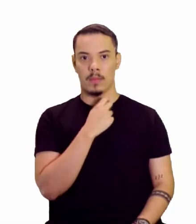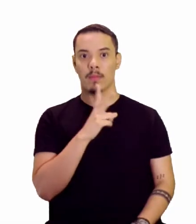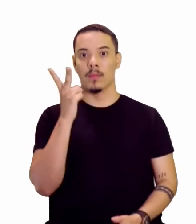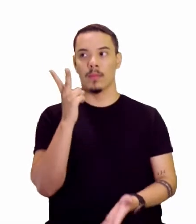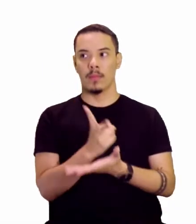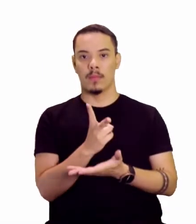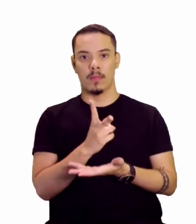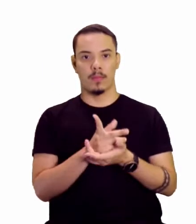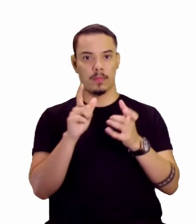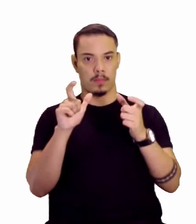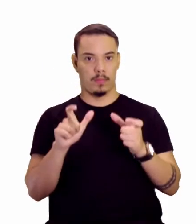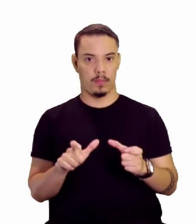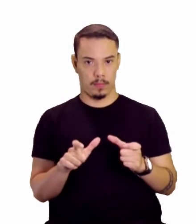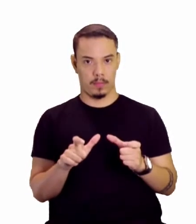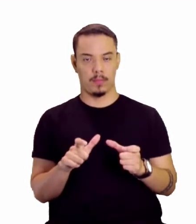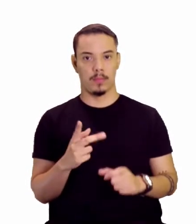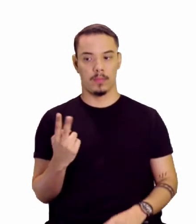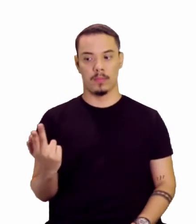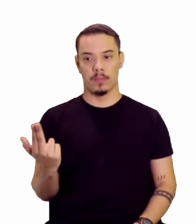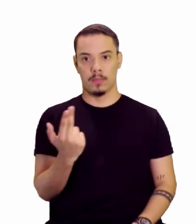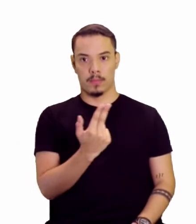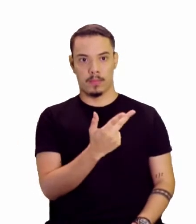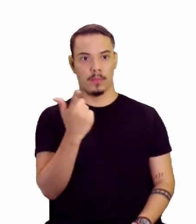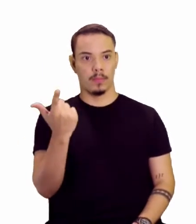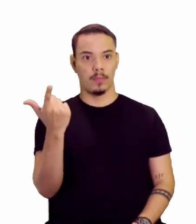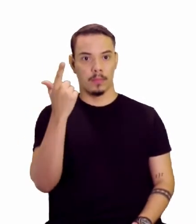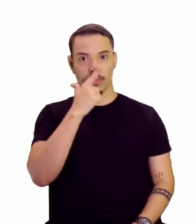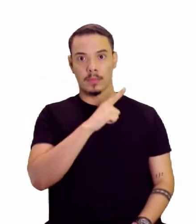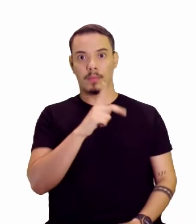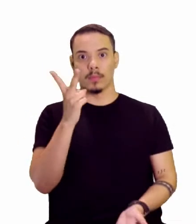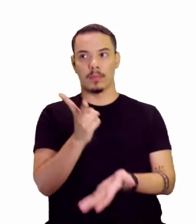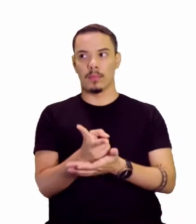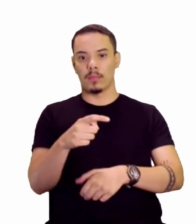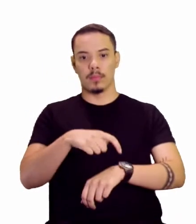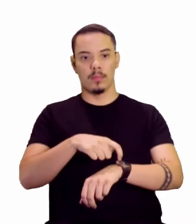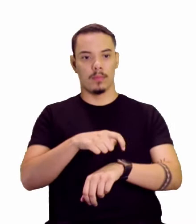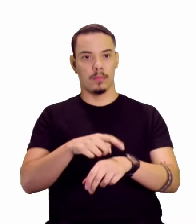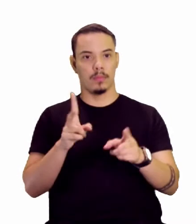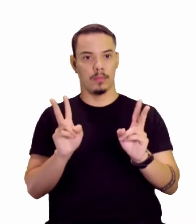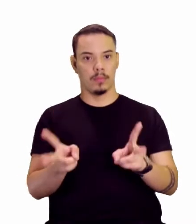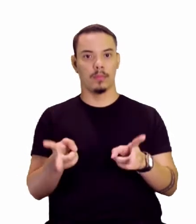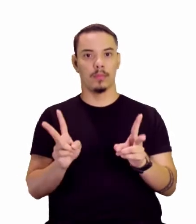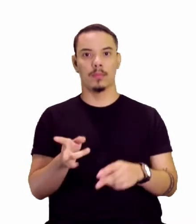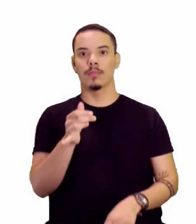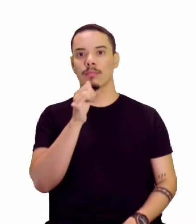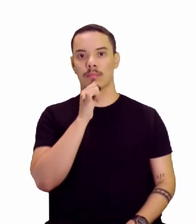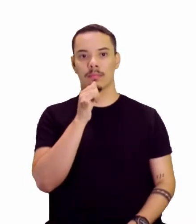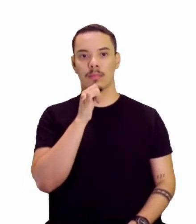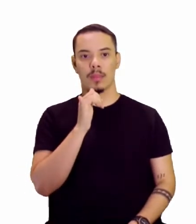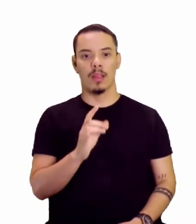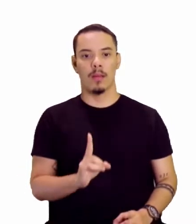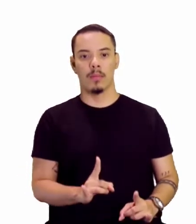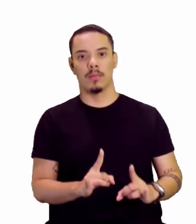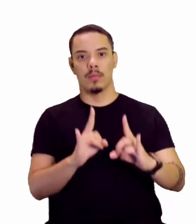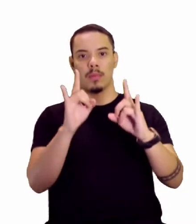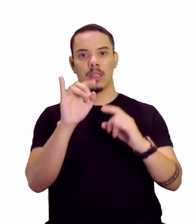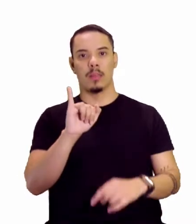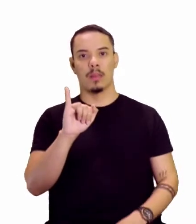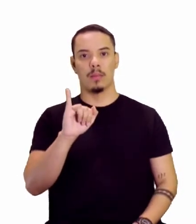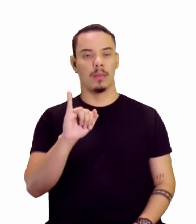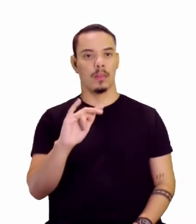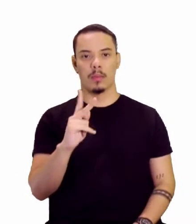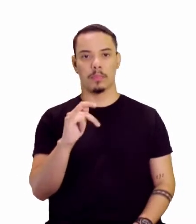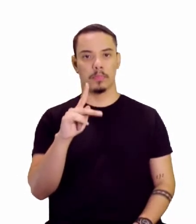de um mesmo local, ambos atingem o solo no mesmo instante. Ele usou a Torre de Pisa aí, né? Na cidade de Pisa, na